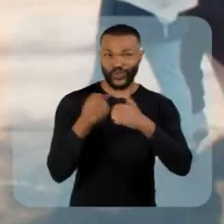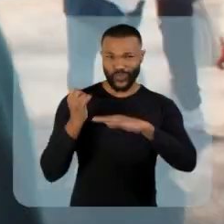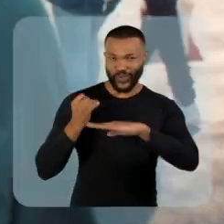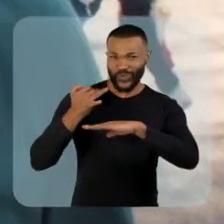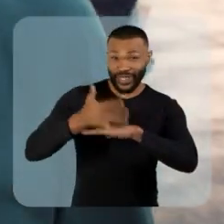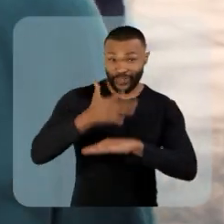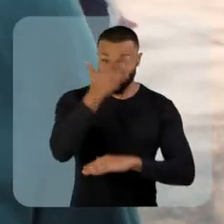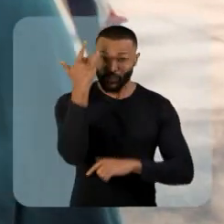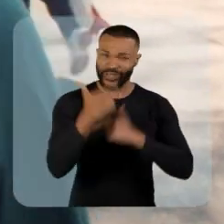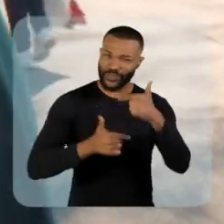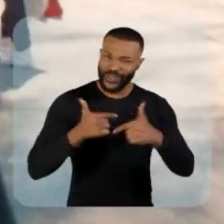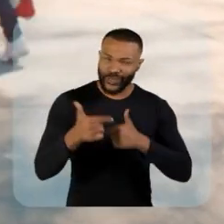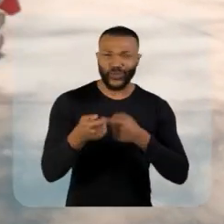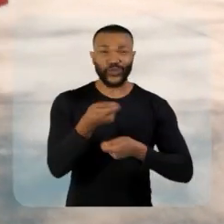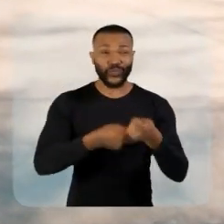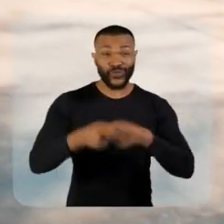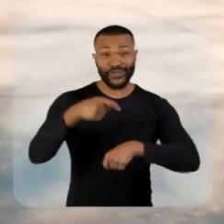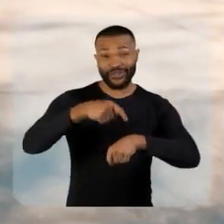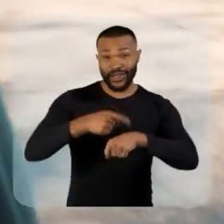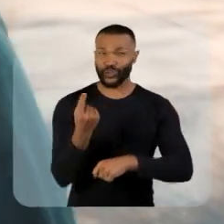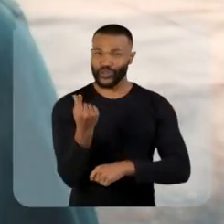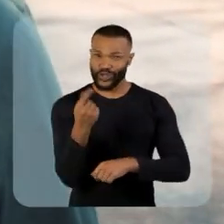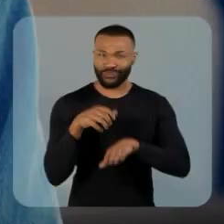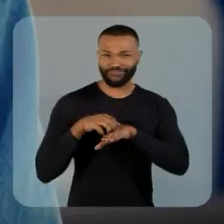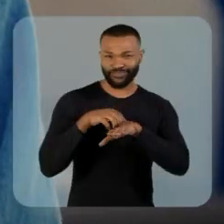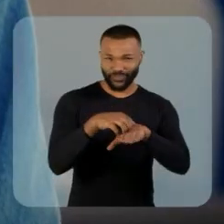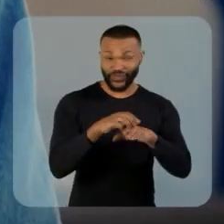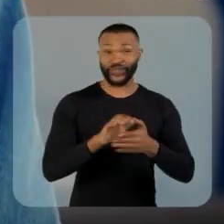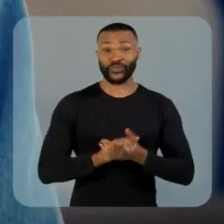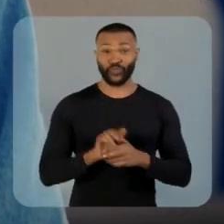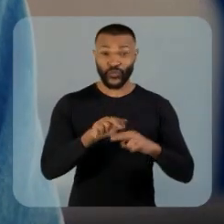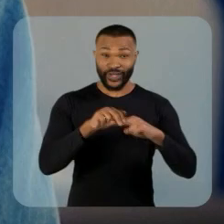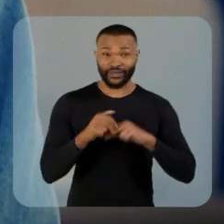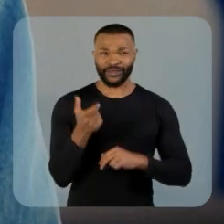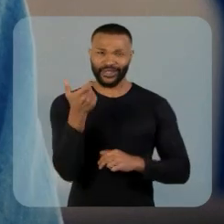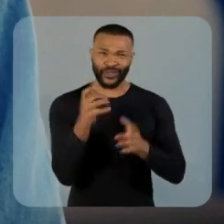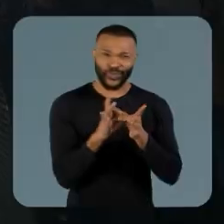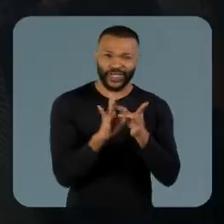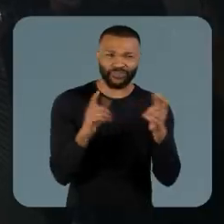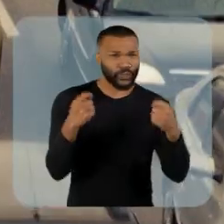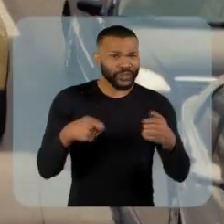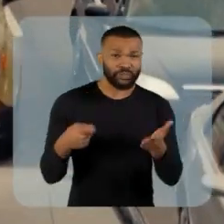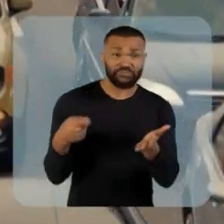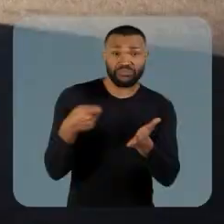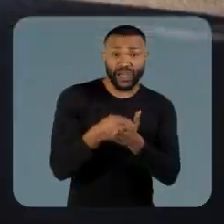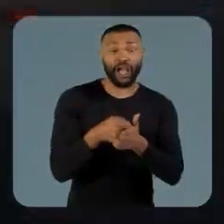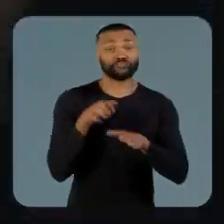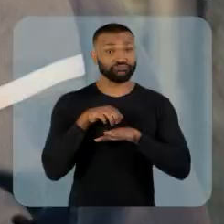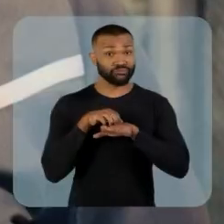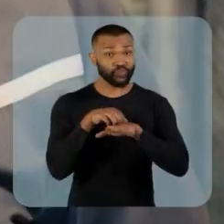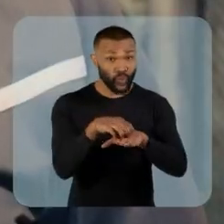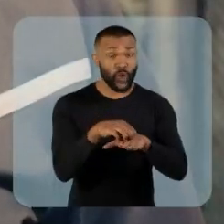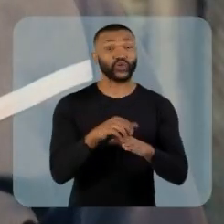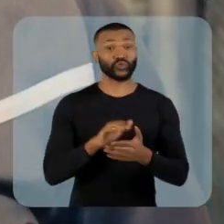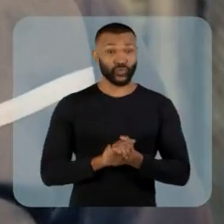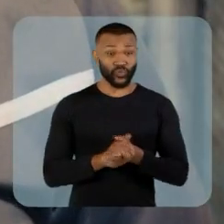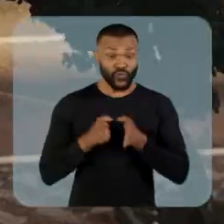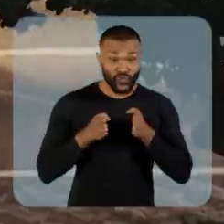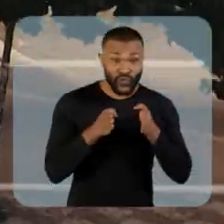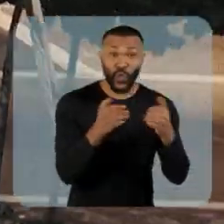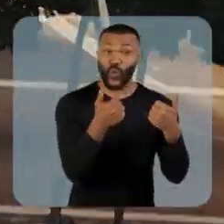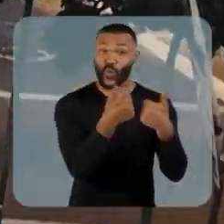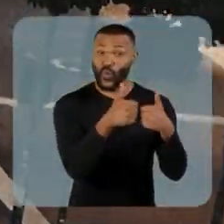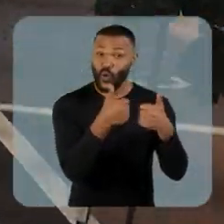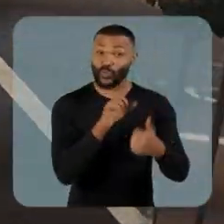madrugada. O trabalhador economizou tempo e dinheiro no transporte. Graças ao passe livre, eu não preciso gastar com transporte público. Né? Faixa exclusiva